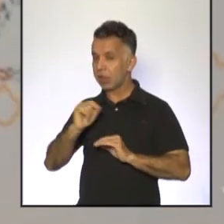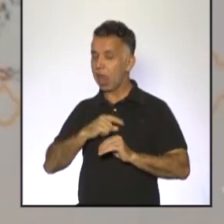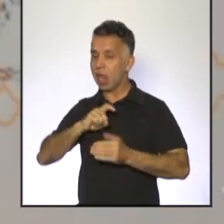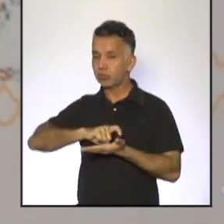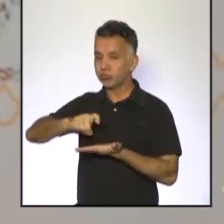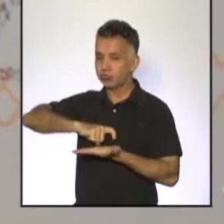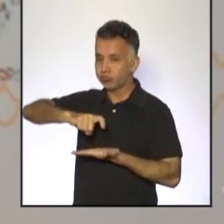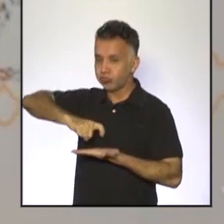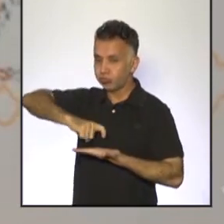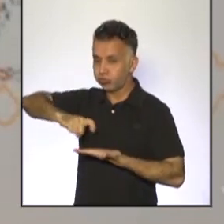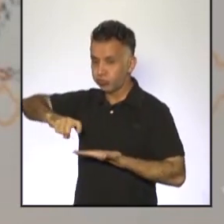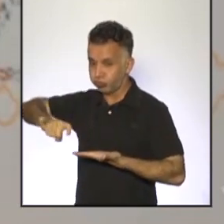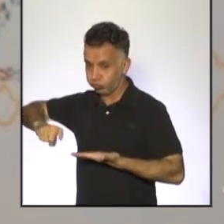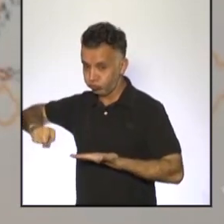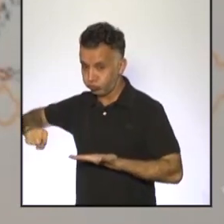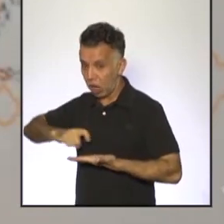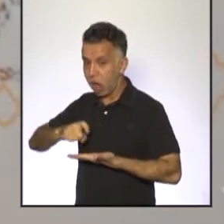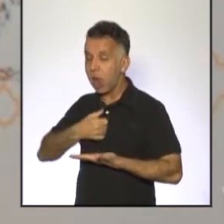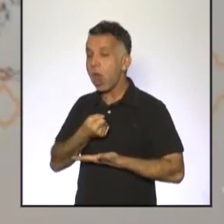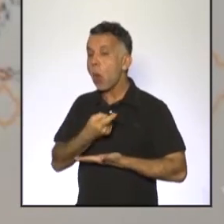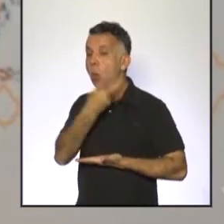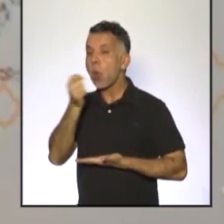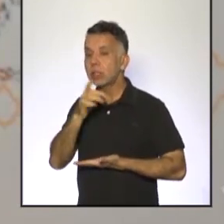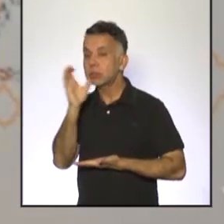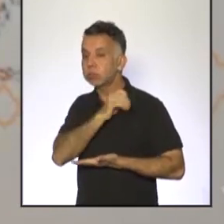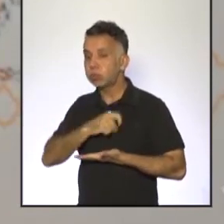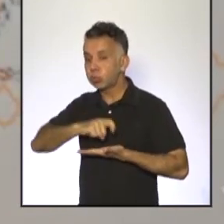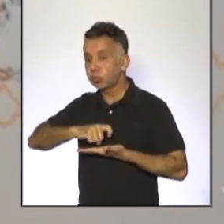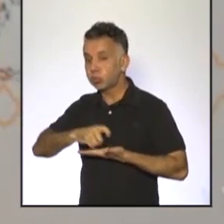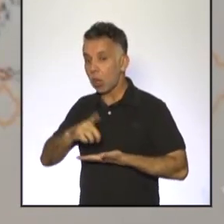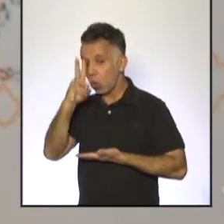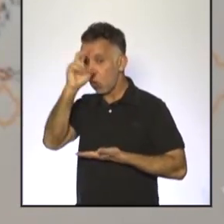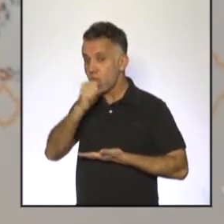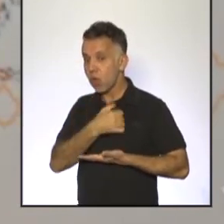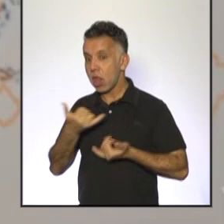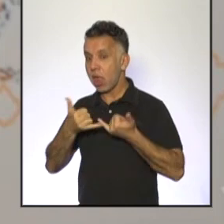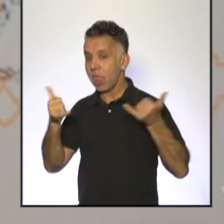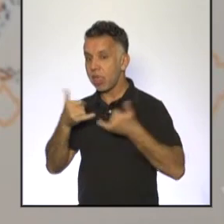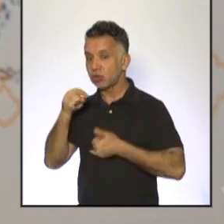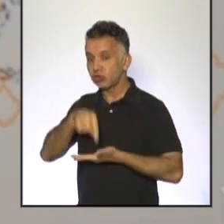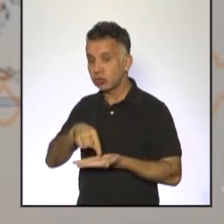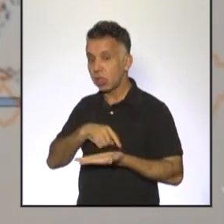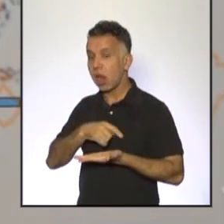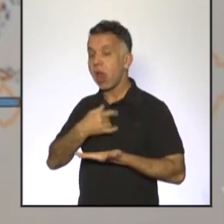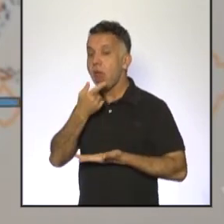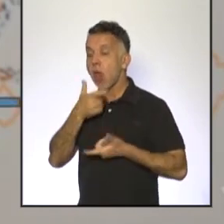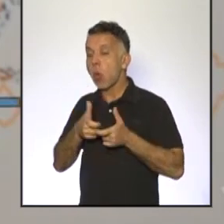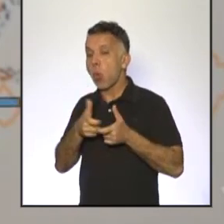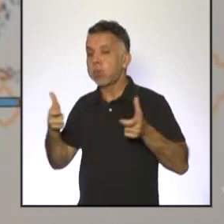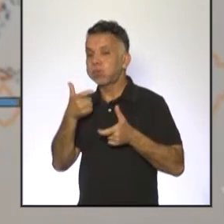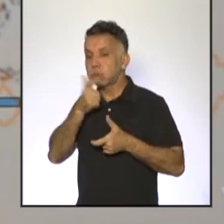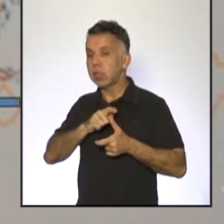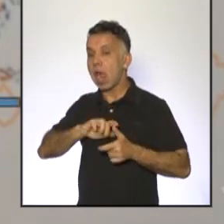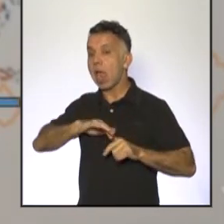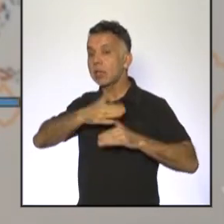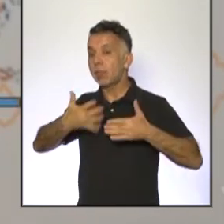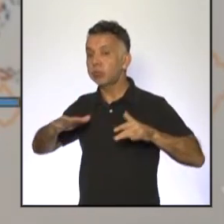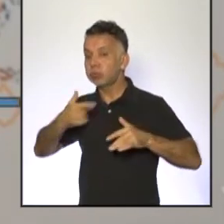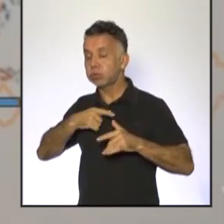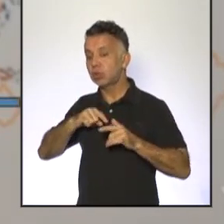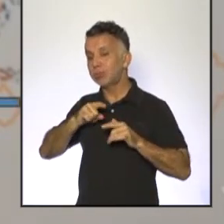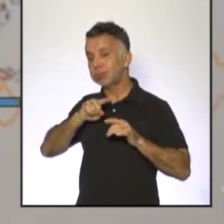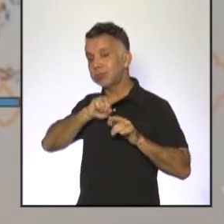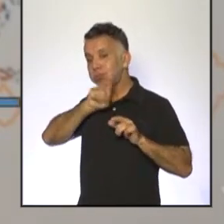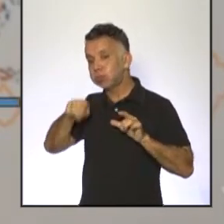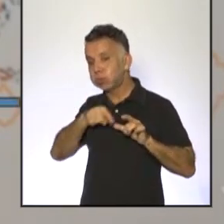Ela mensura cientificamente a quantidade de energia envolvida no processo, a amplitude das ondas que